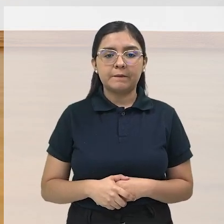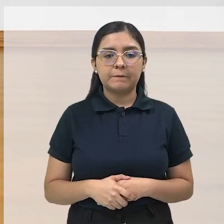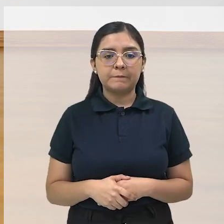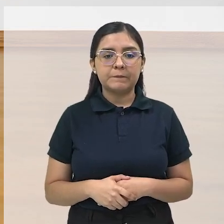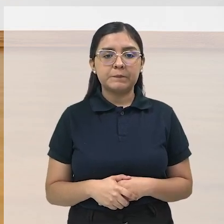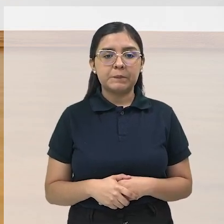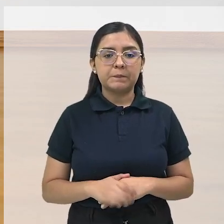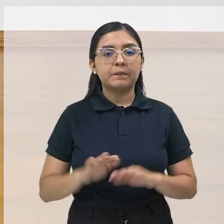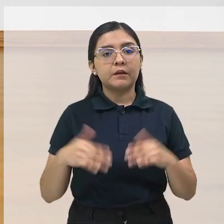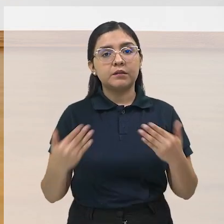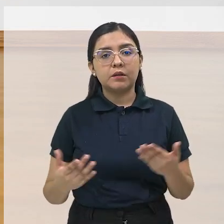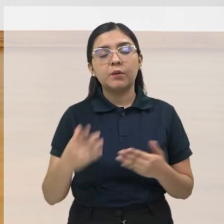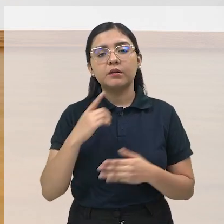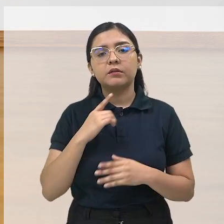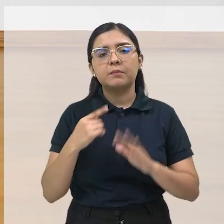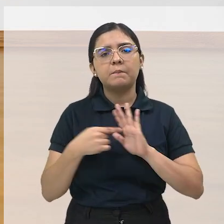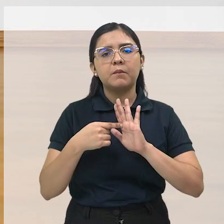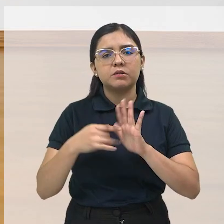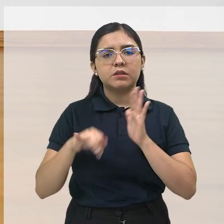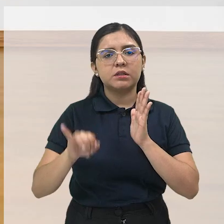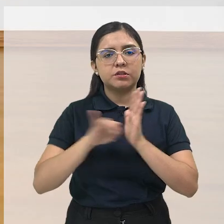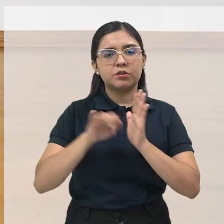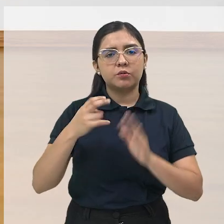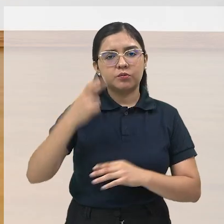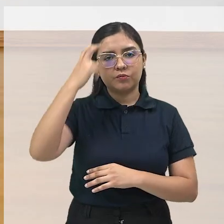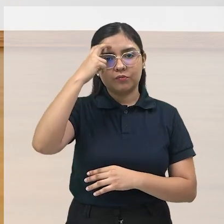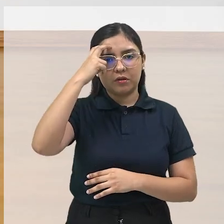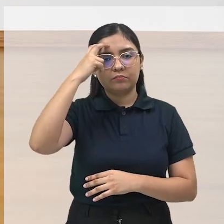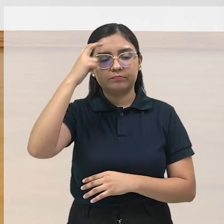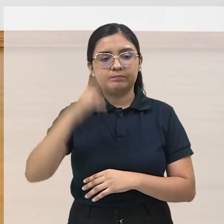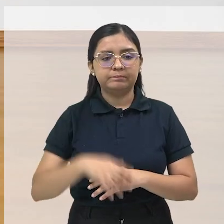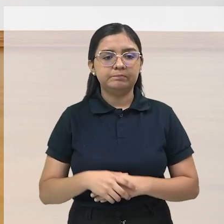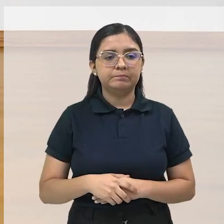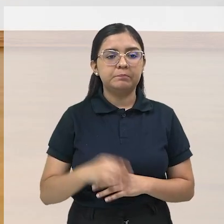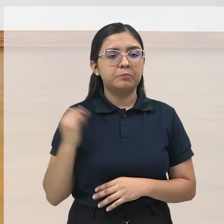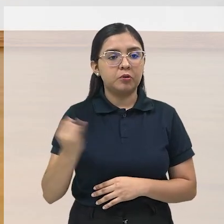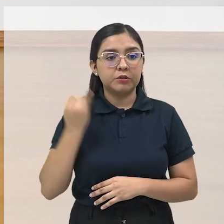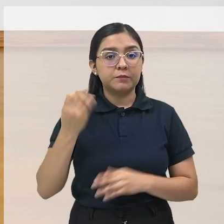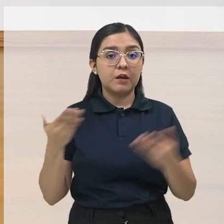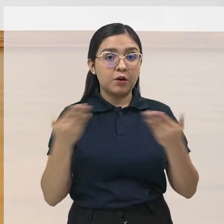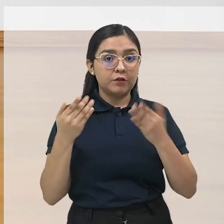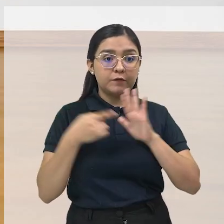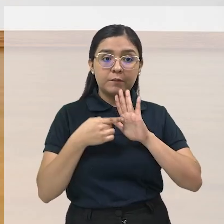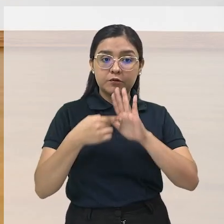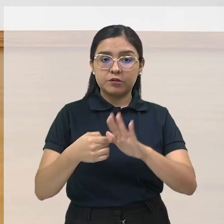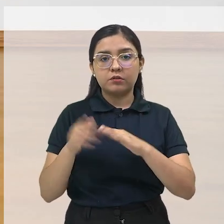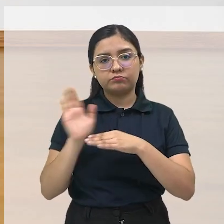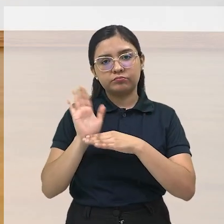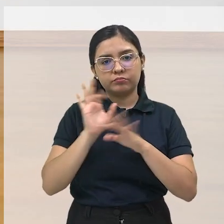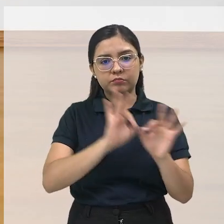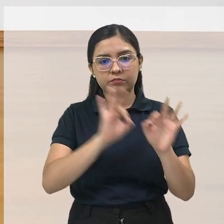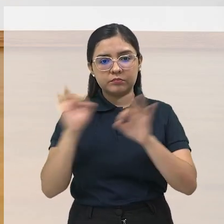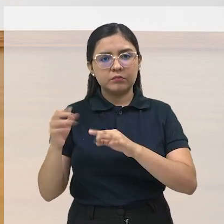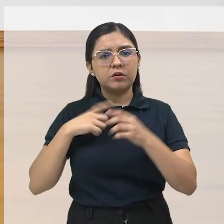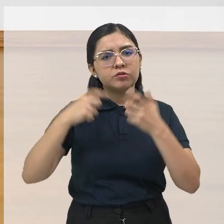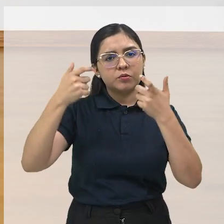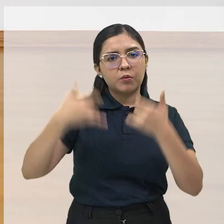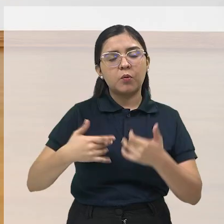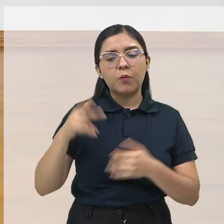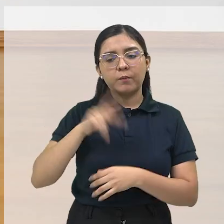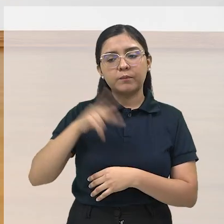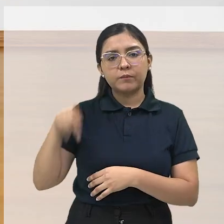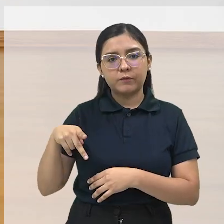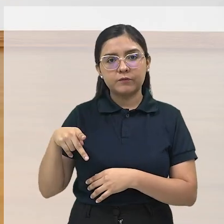de Recife, e eles trazem essa identidade cultural muito forte. Nós vamos ver agora um vídeo que traz um relato de um